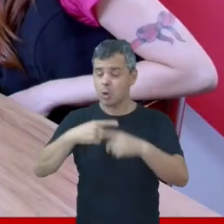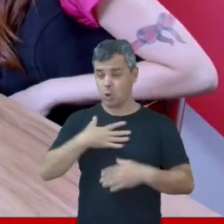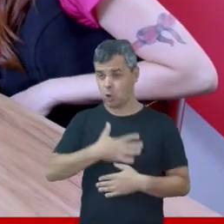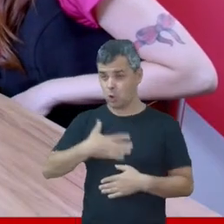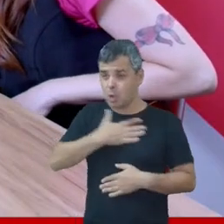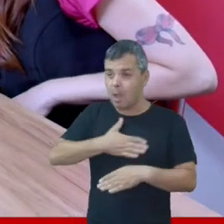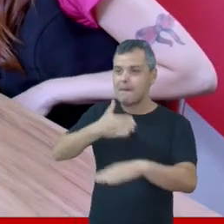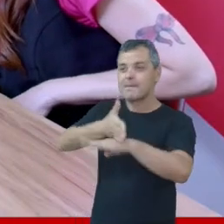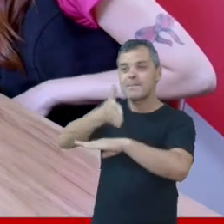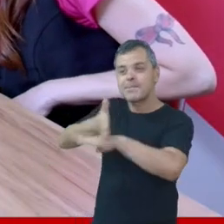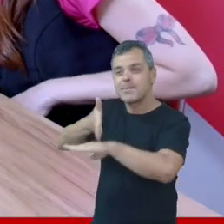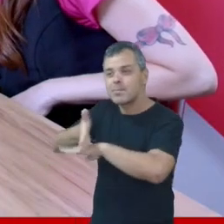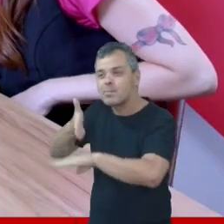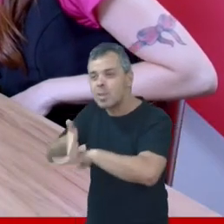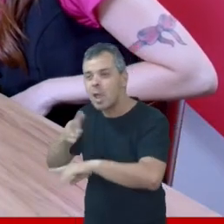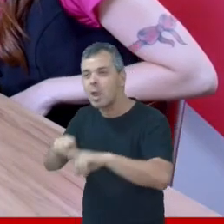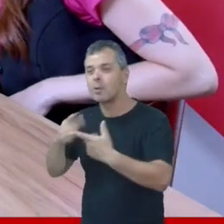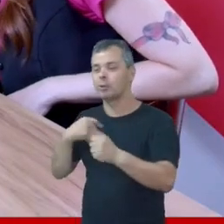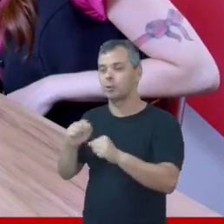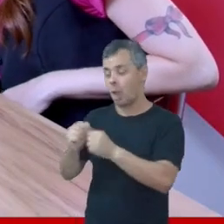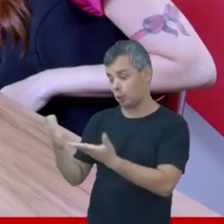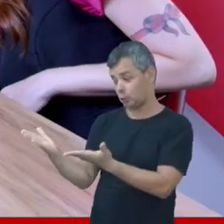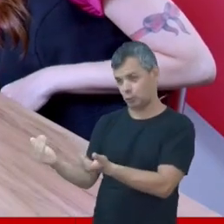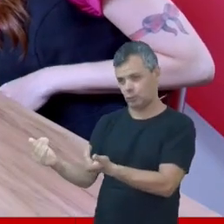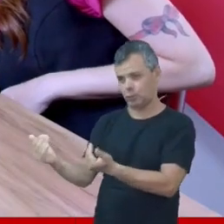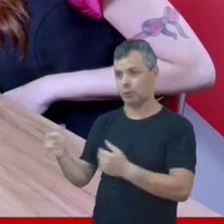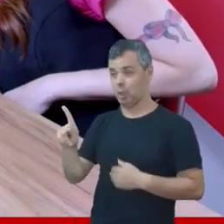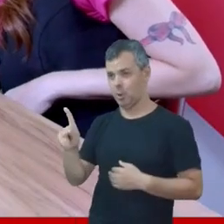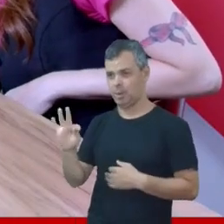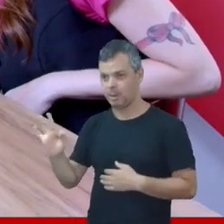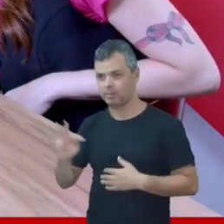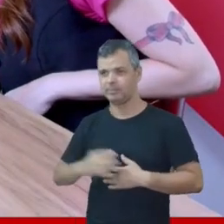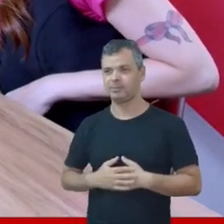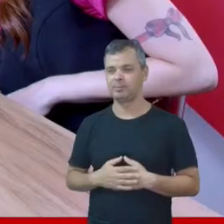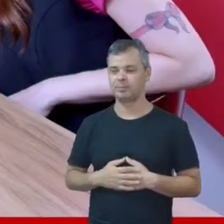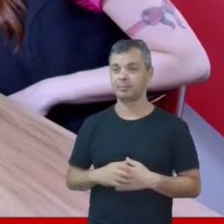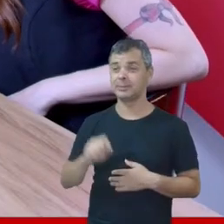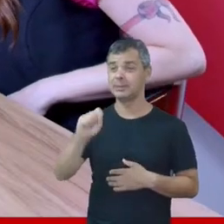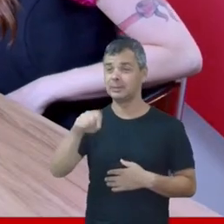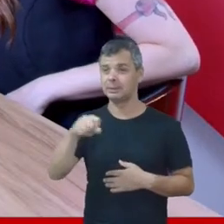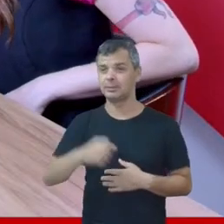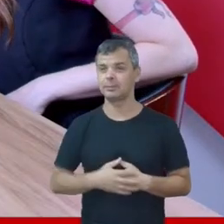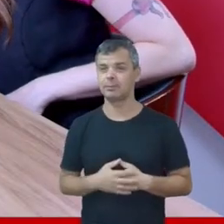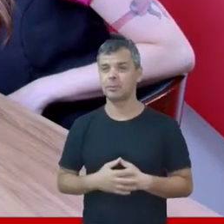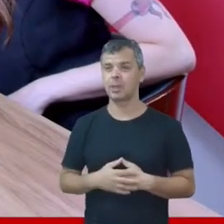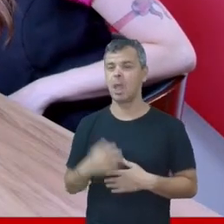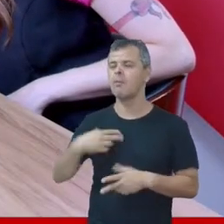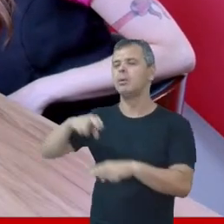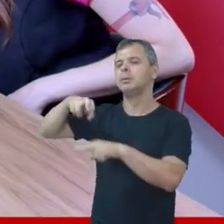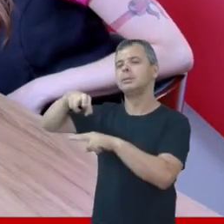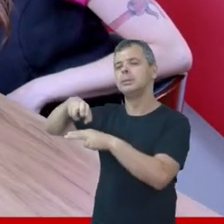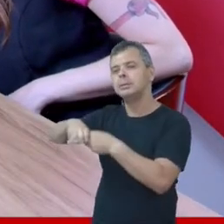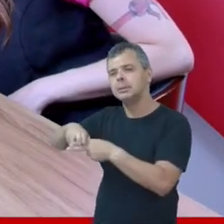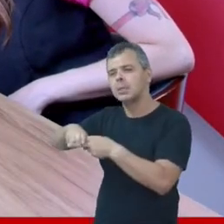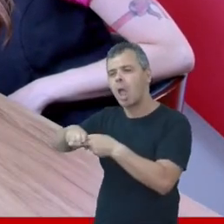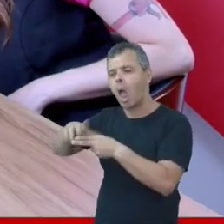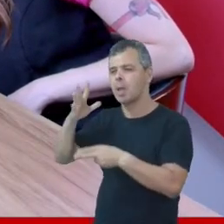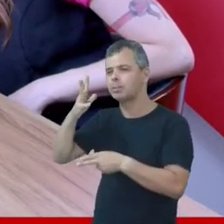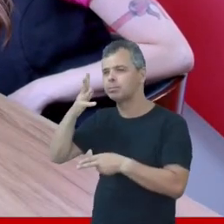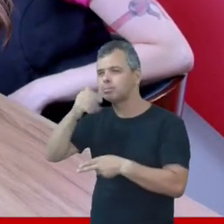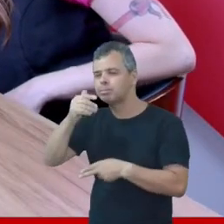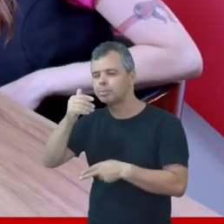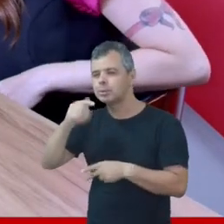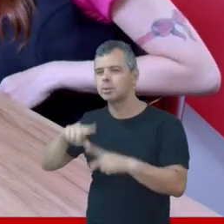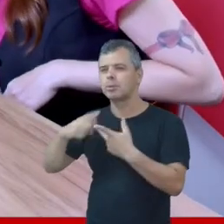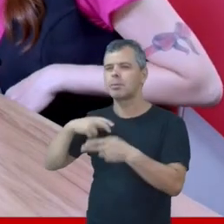gosta de participar O Divo. com a juventude. É isso. Isso, Aí você gente. senta, Luli. Deixa que eu boto ele sentadinho aqui, bonitinho, na